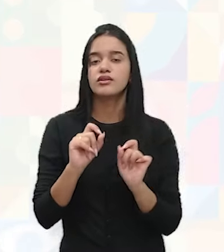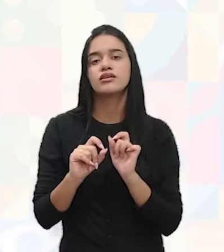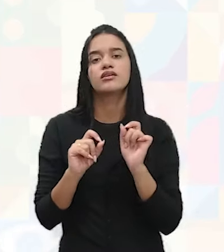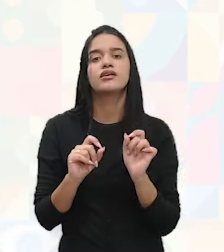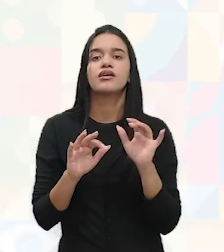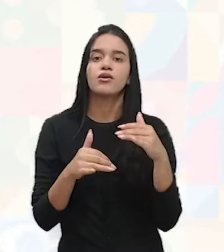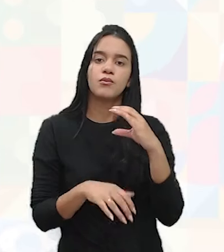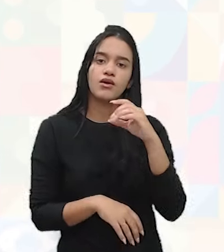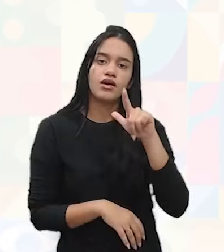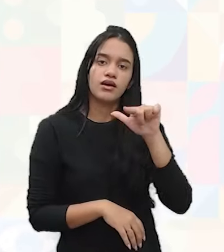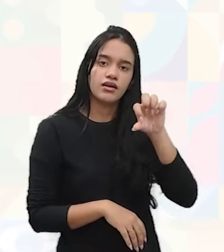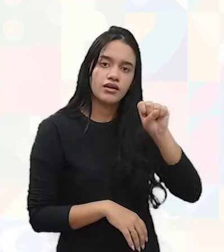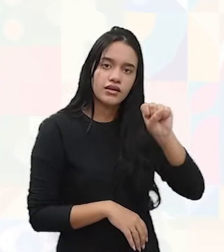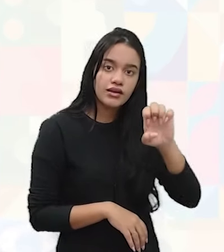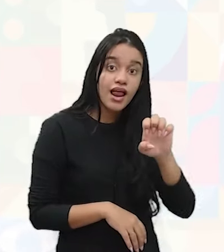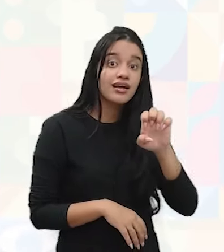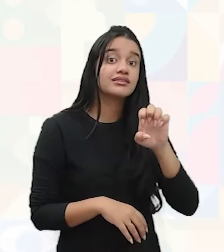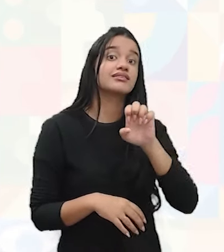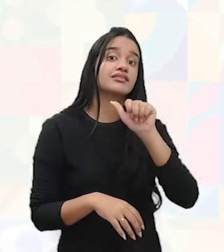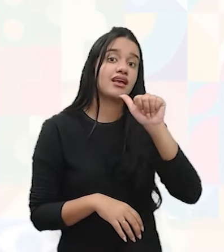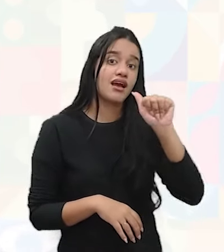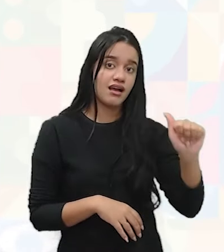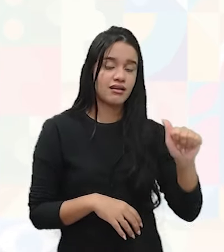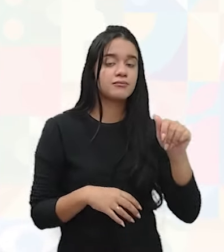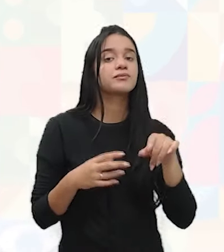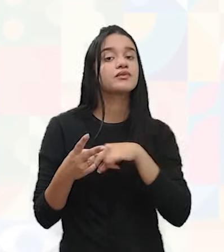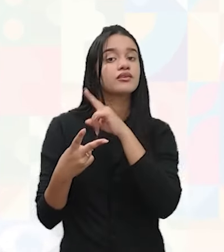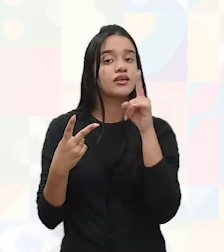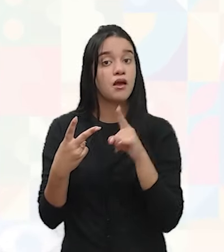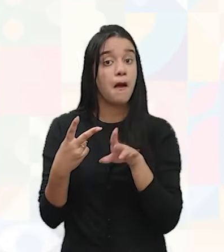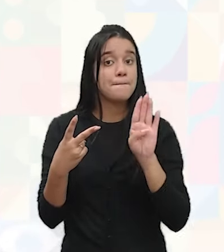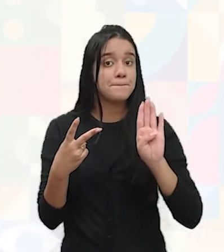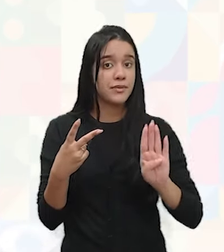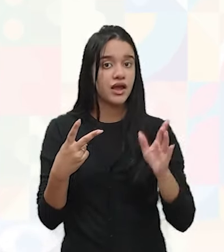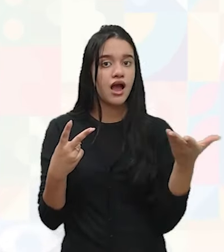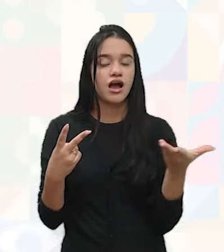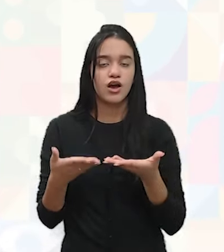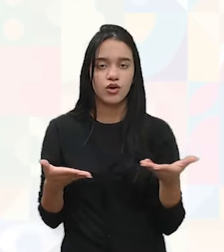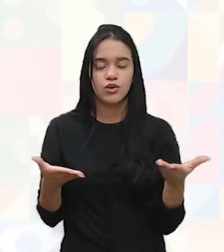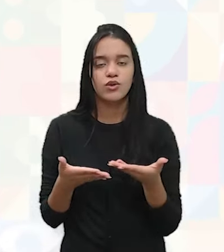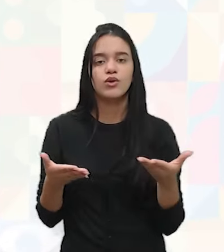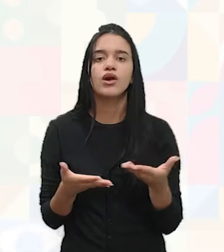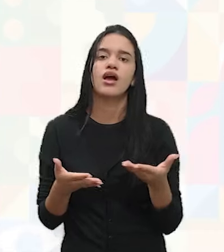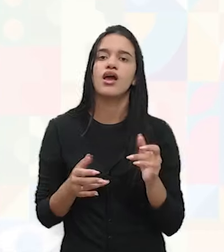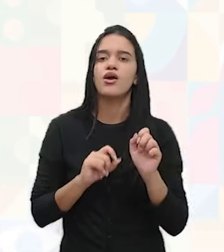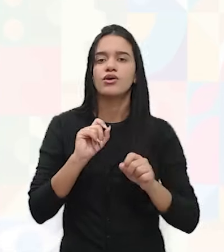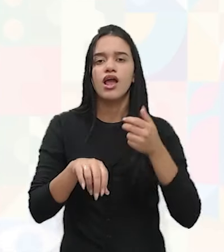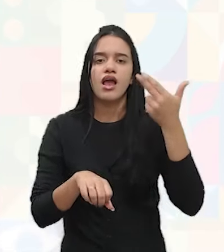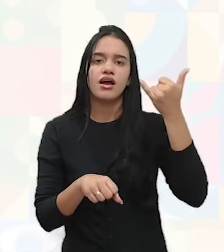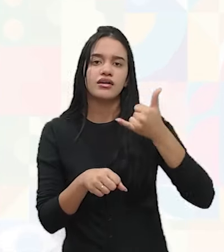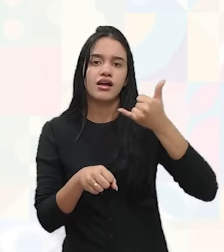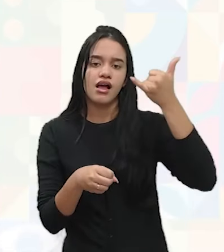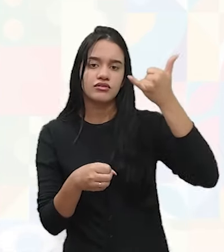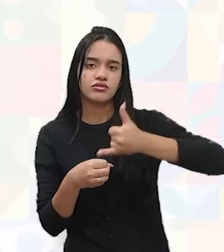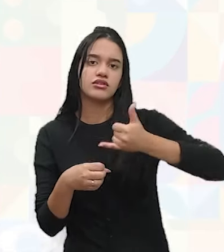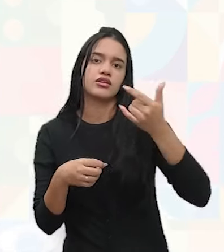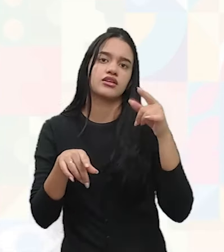classe A os de classe B são os líquidos inflamáveis gasolina Tine